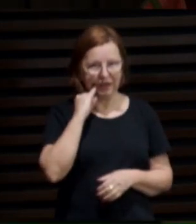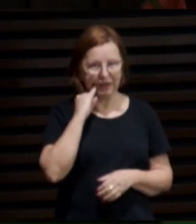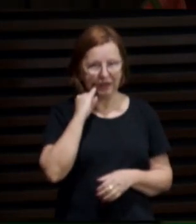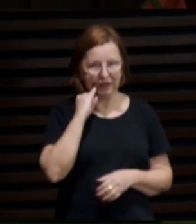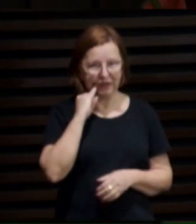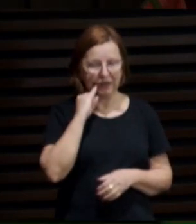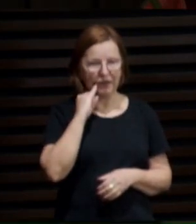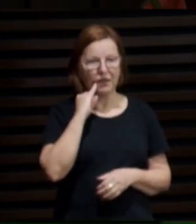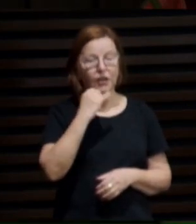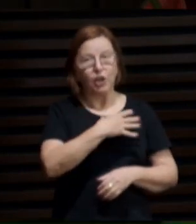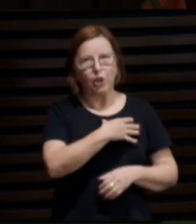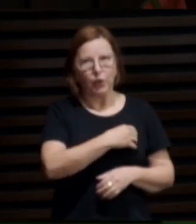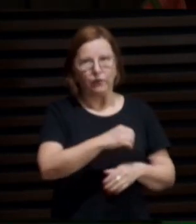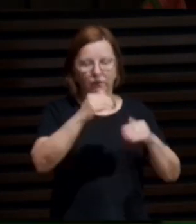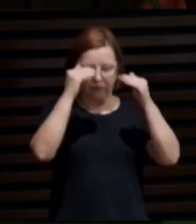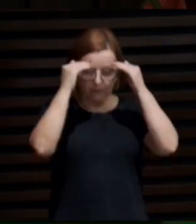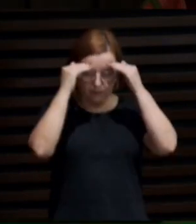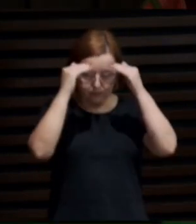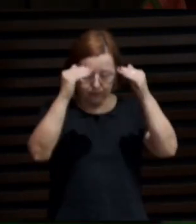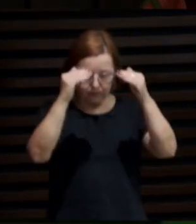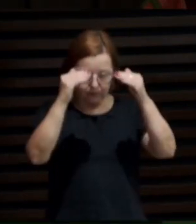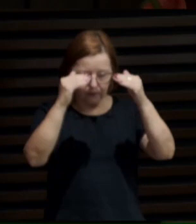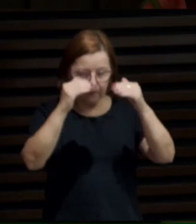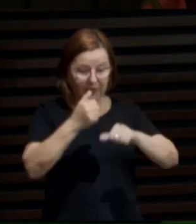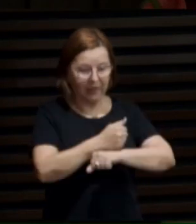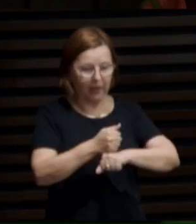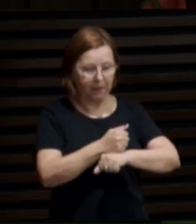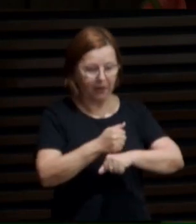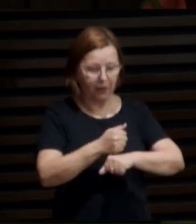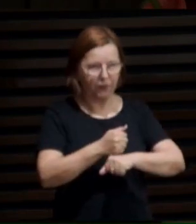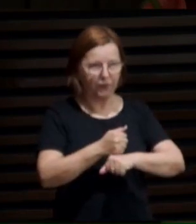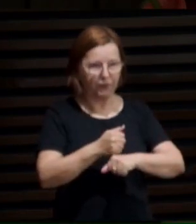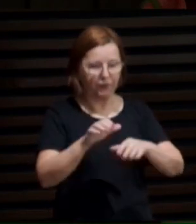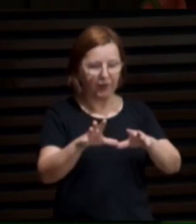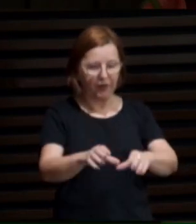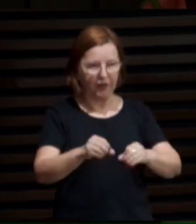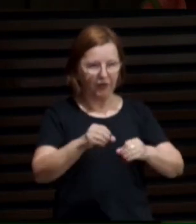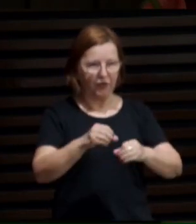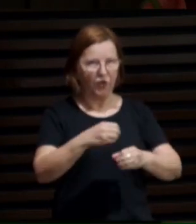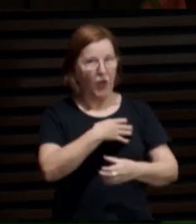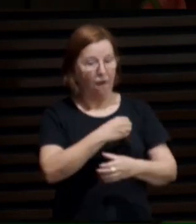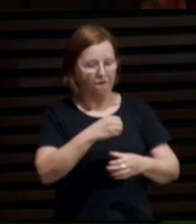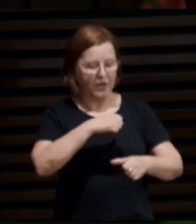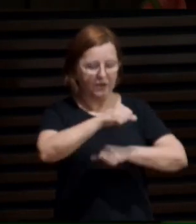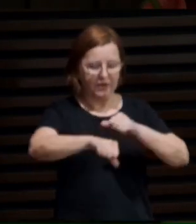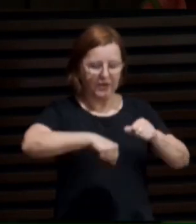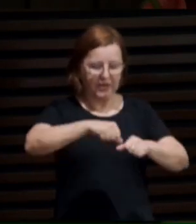pai. Ele amarrou. E aí, perdi aqui o